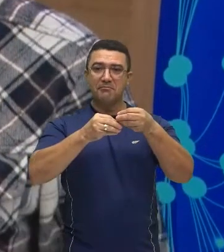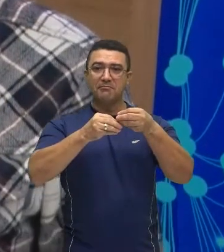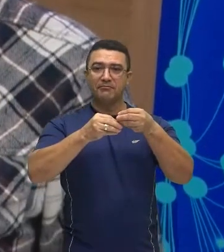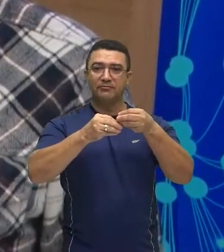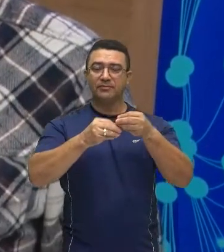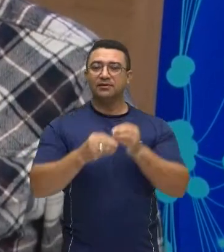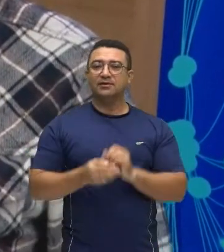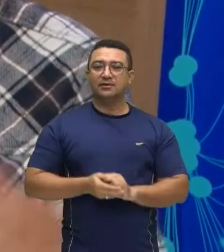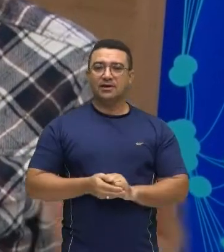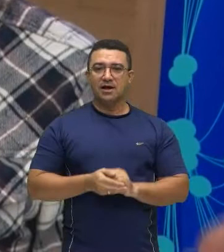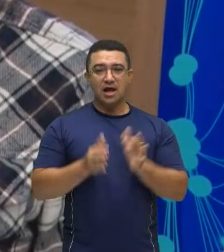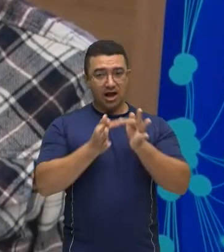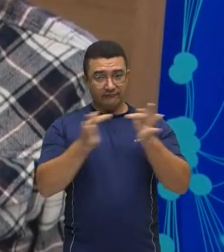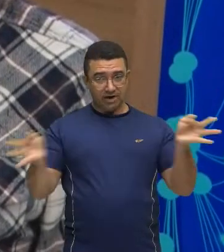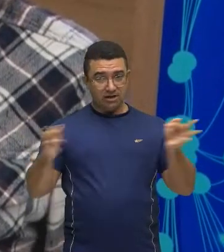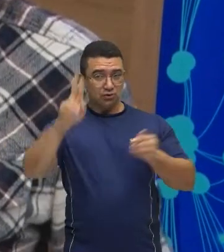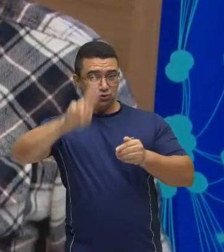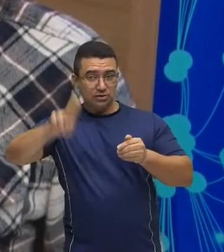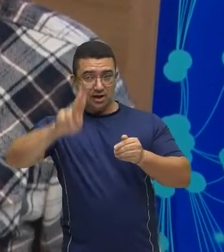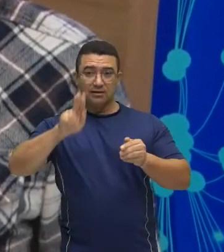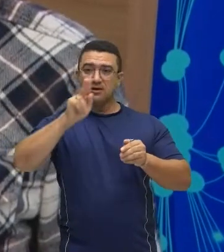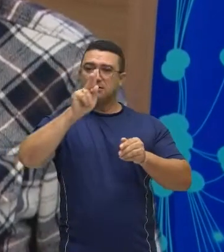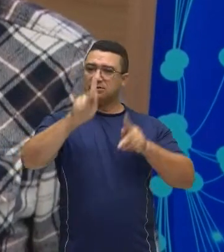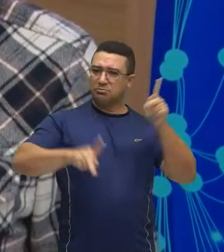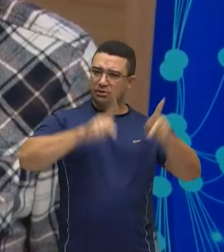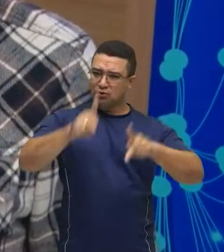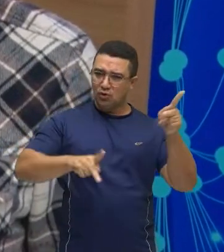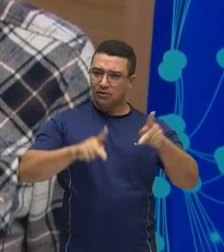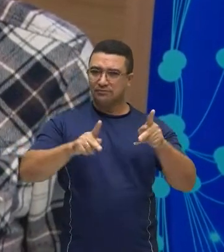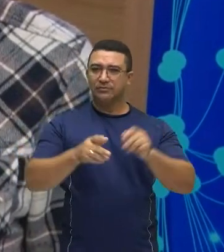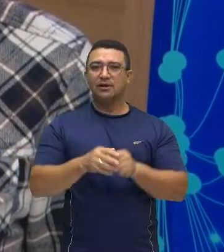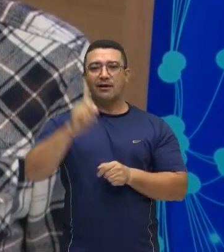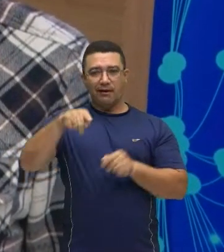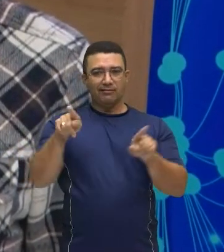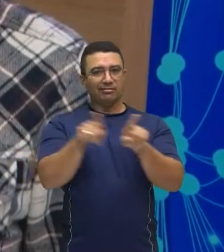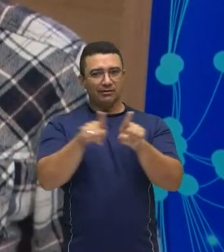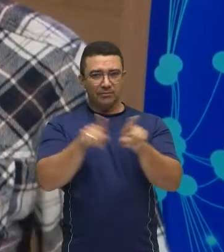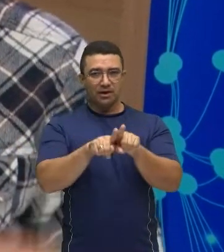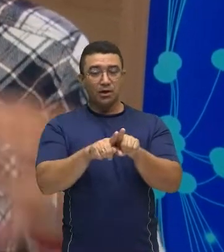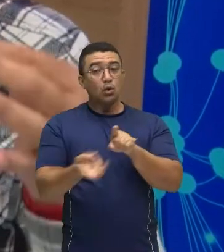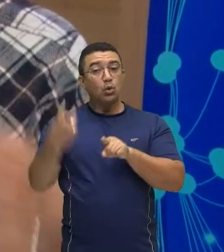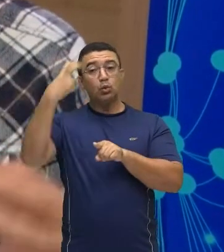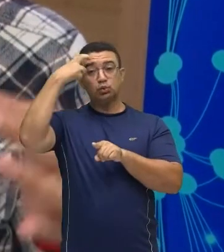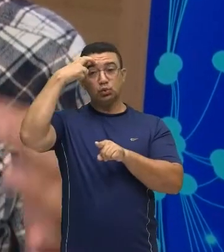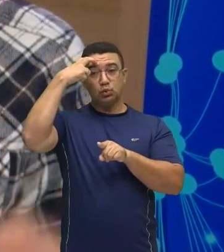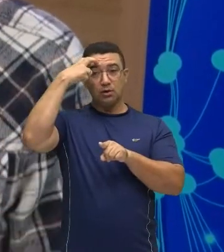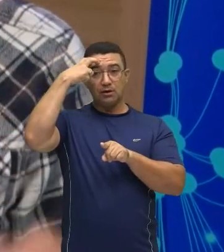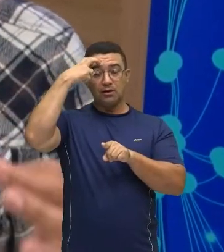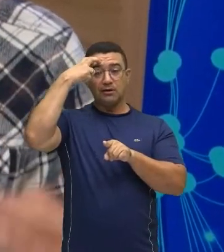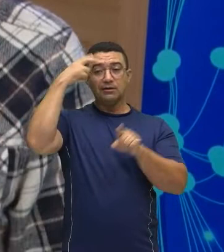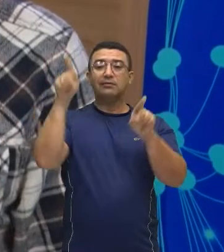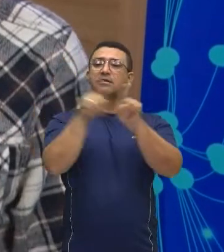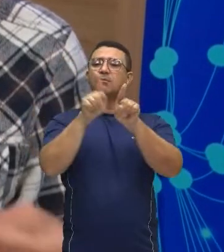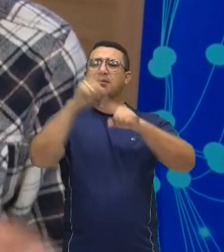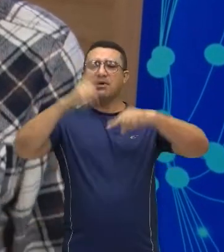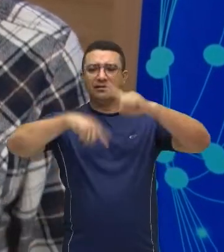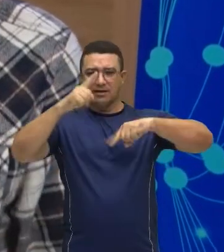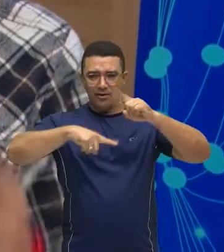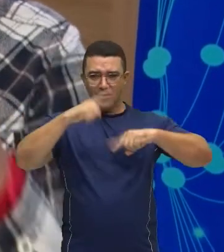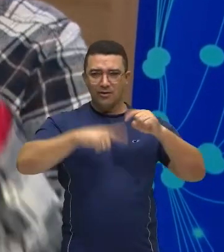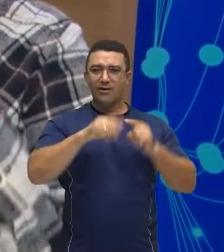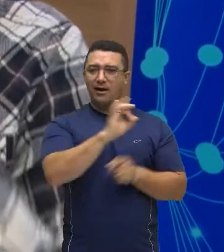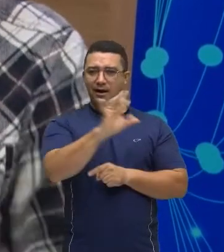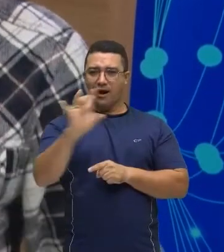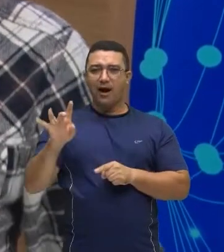Os ditados populares, assim como a língua, fazem parte do patrimônio cultural imaterial de cada